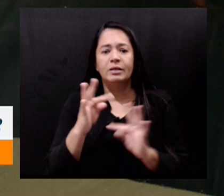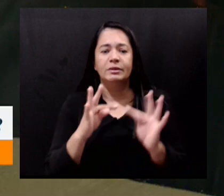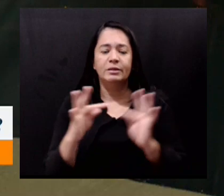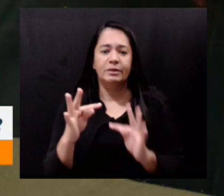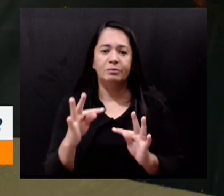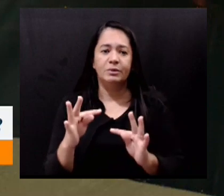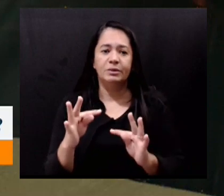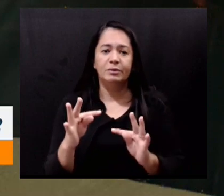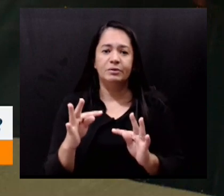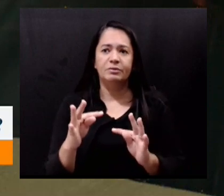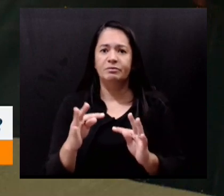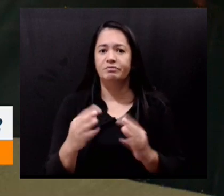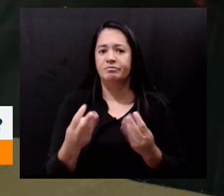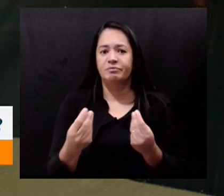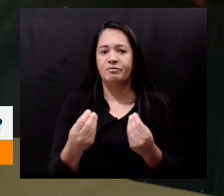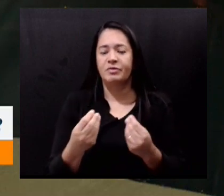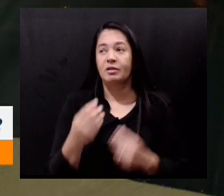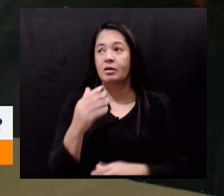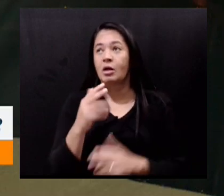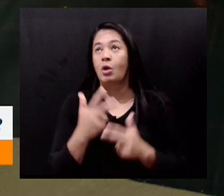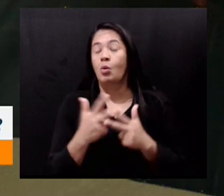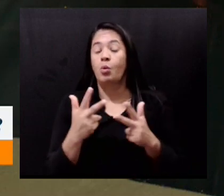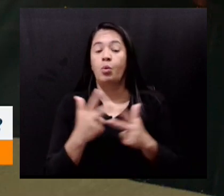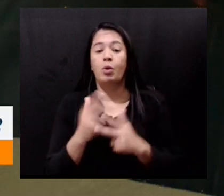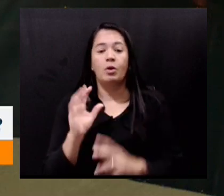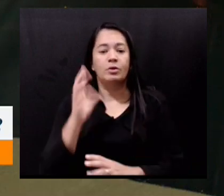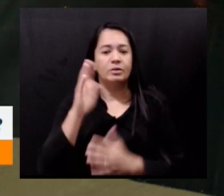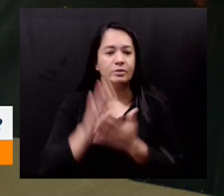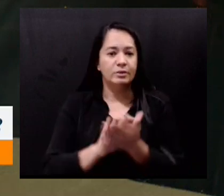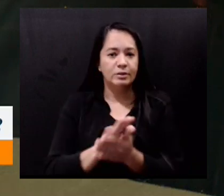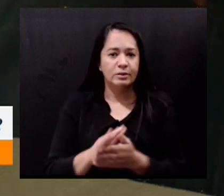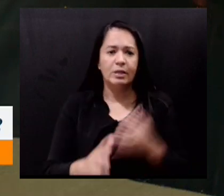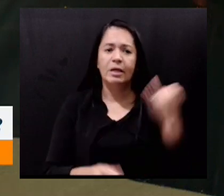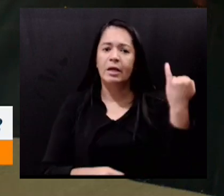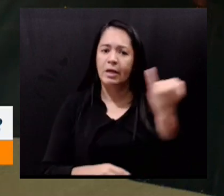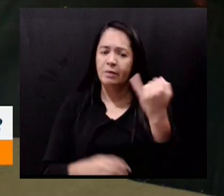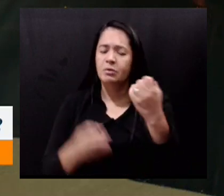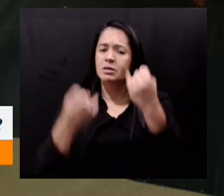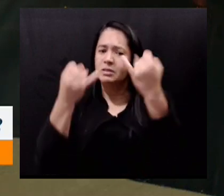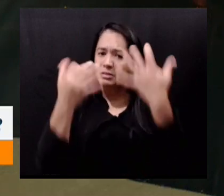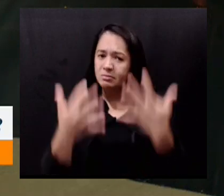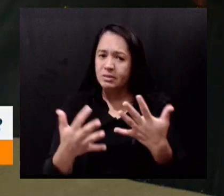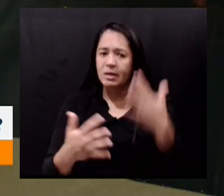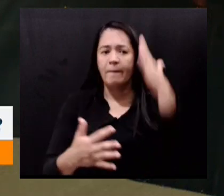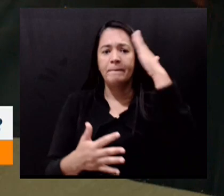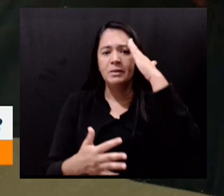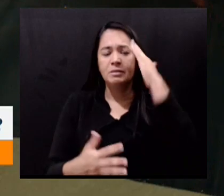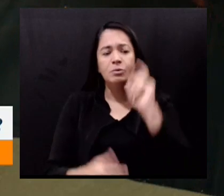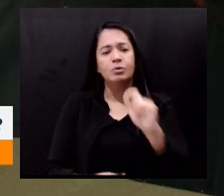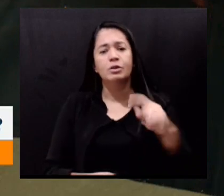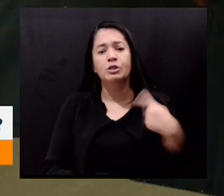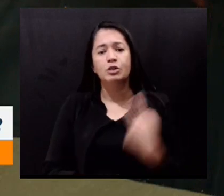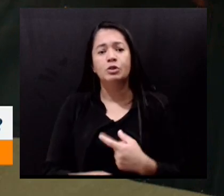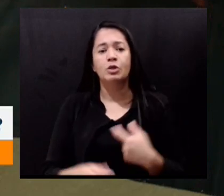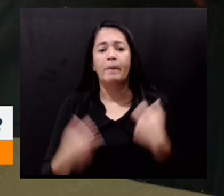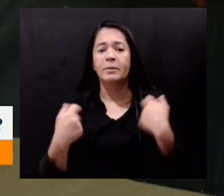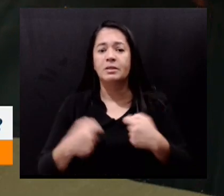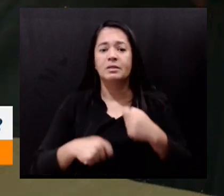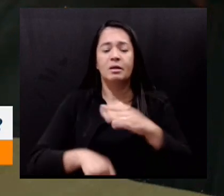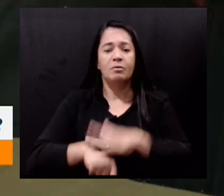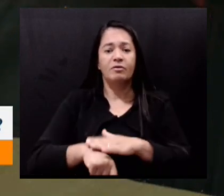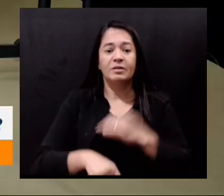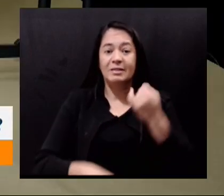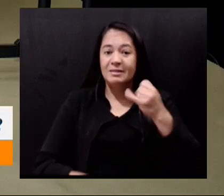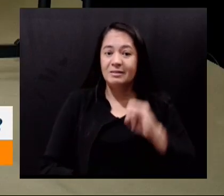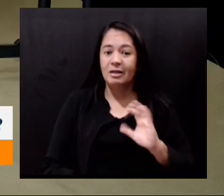conta que nada aconteceu? É importante a gente falar sobre isso, para saber o que a gente deve fazer se isso acontece com a gente, né, Suzana? Com